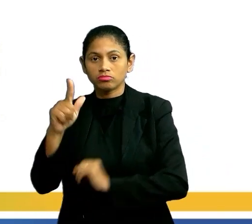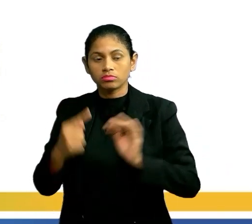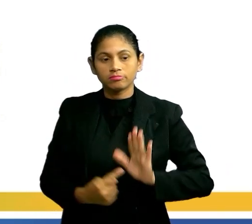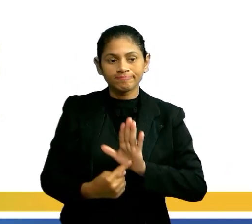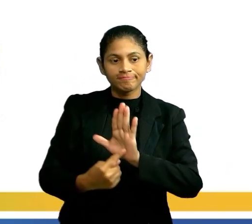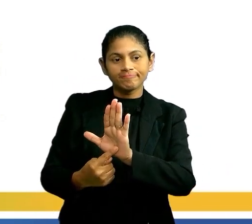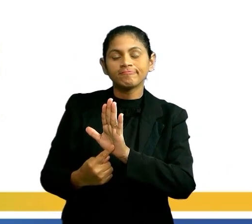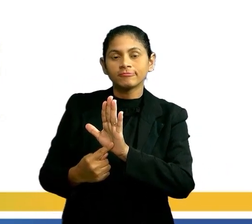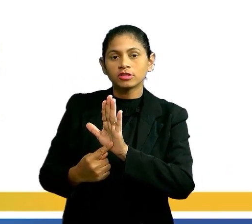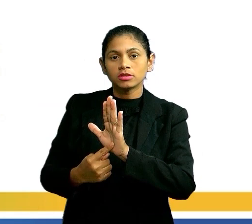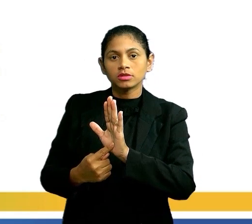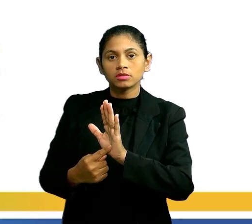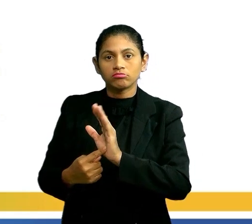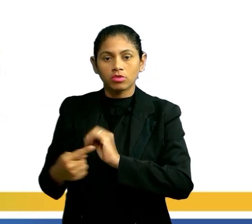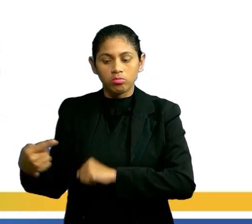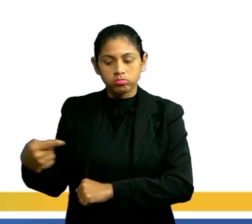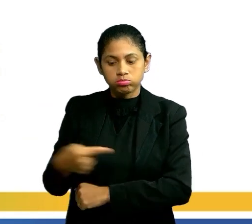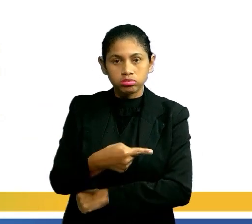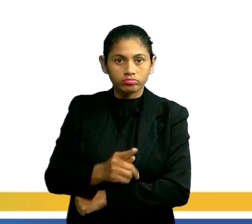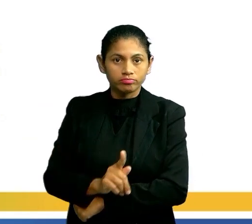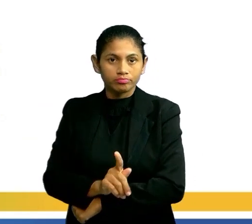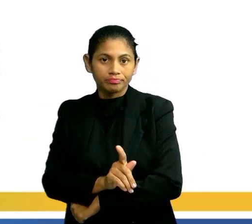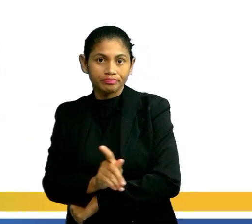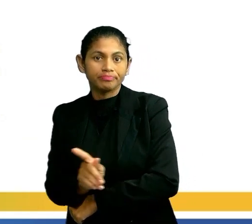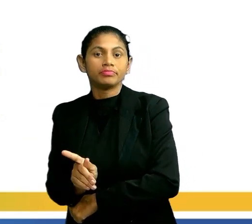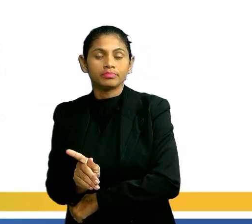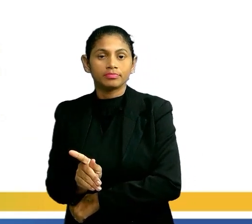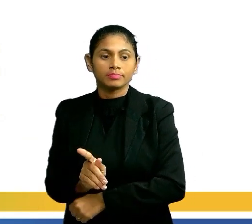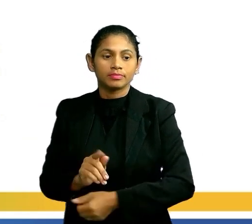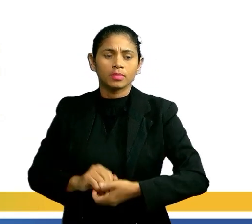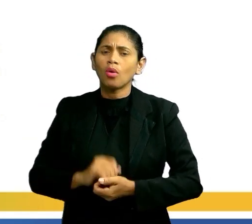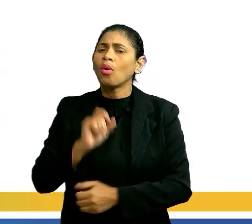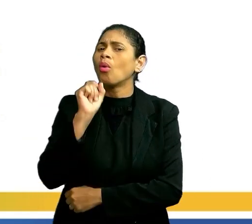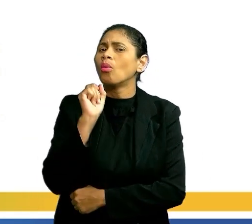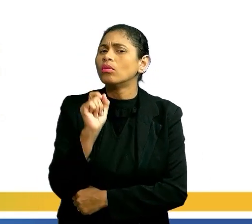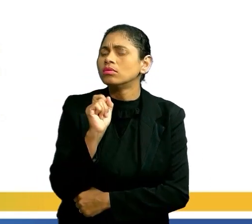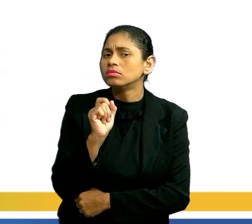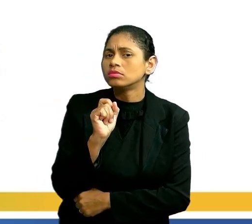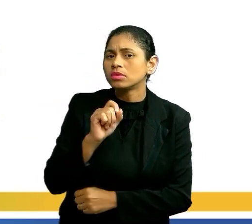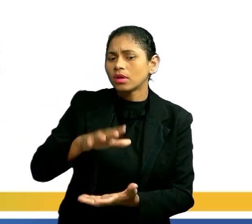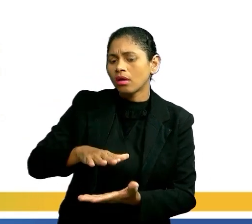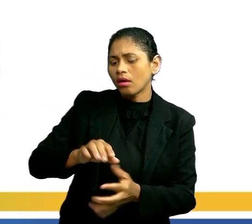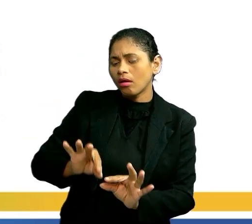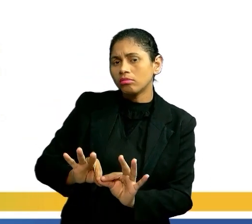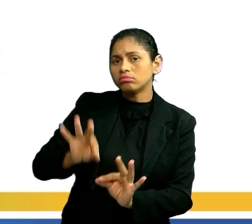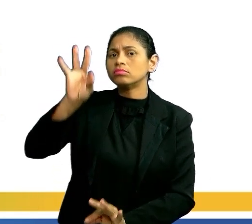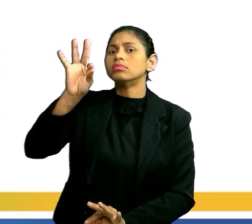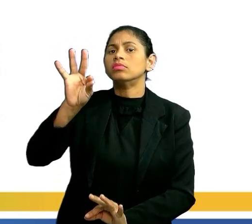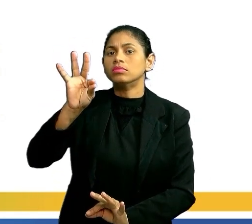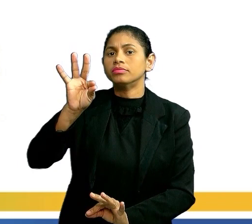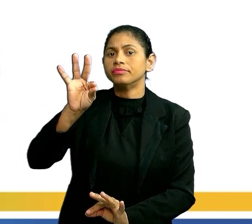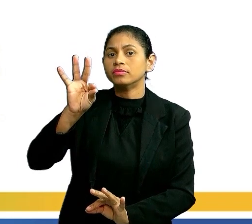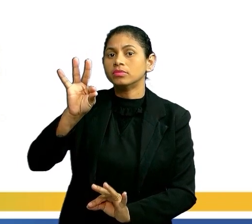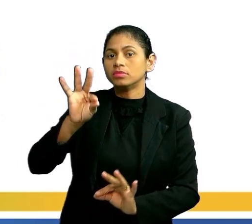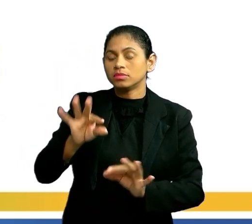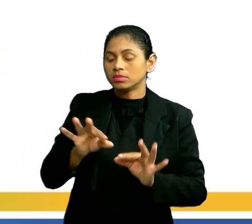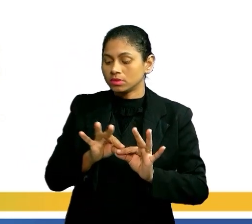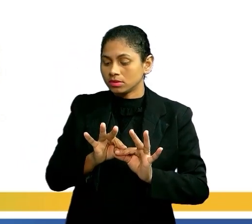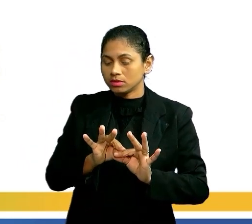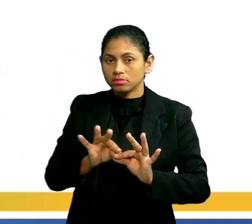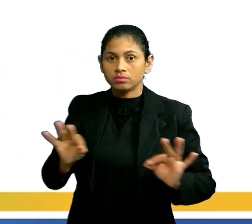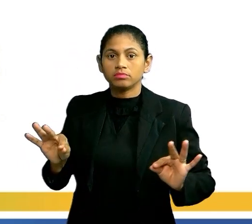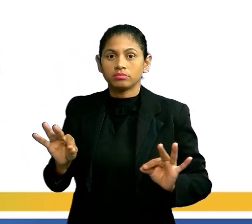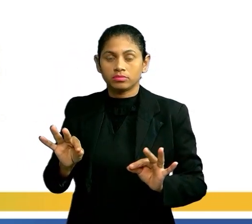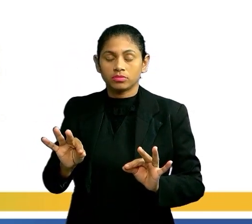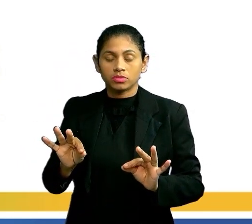segmentos de retas, paralelos e congruentes, correto? E o que vem a ser a altura? É a distância entre as duas bases